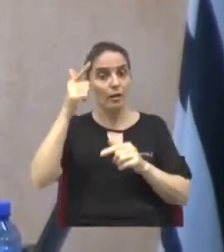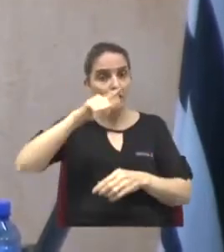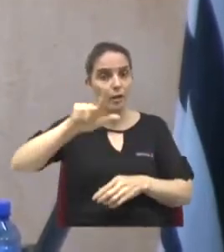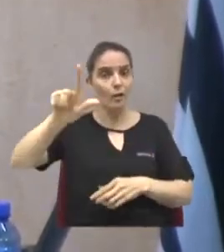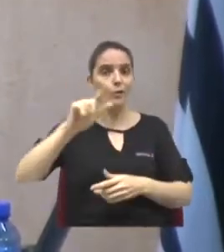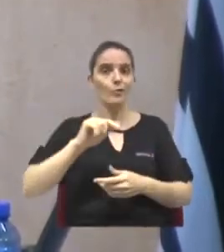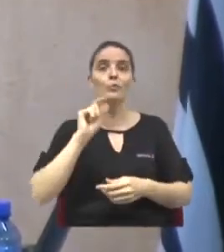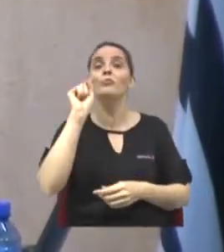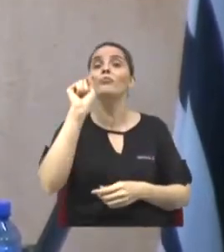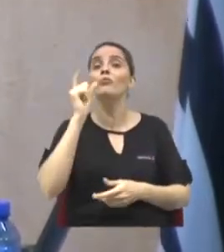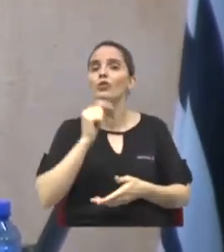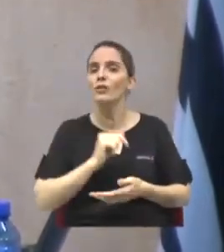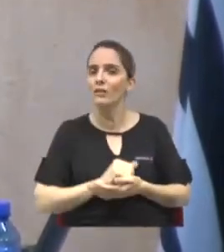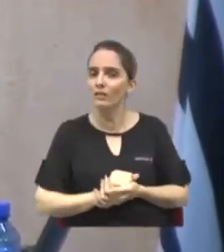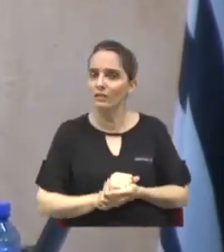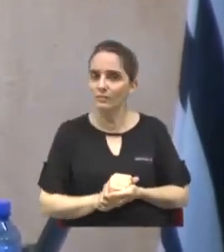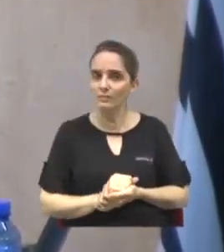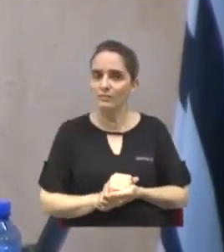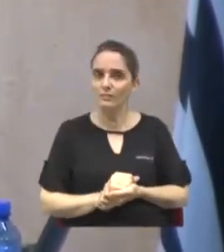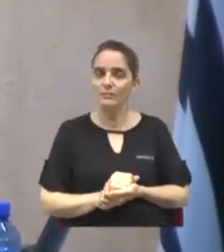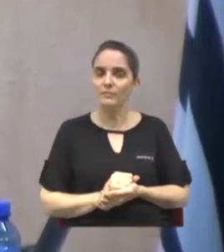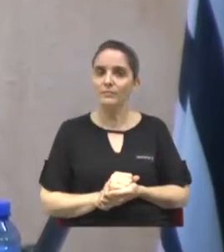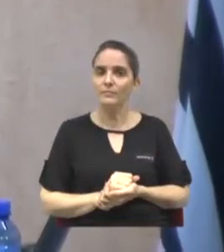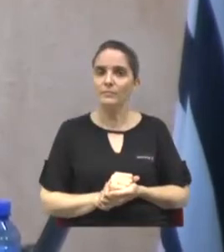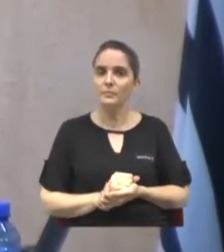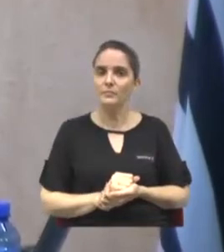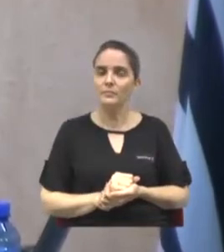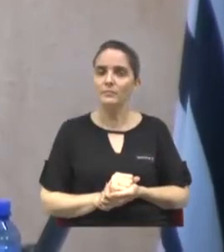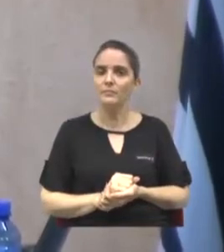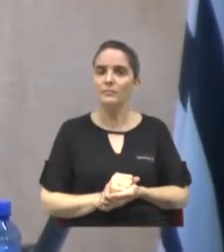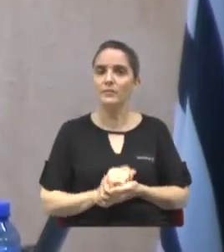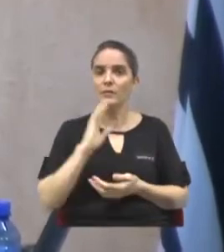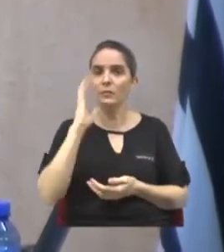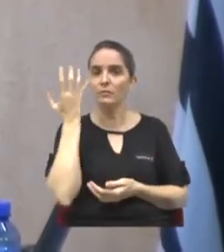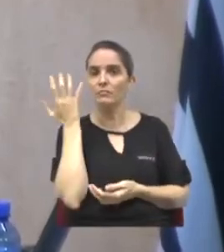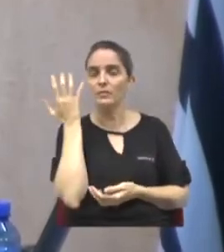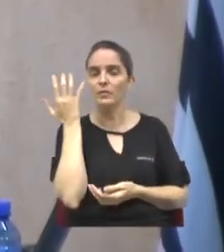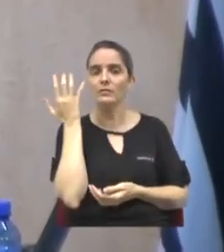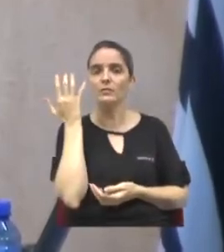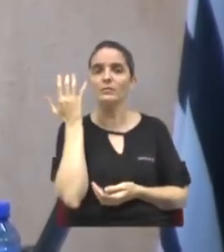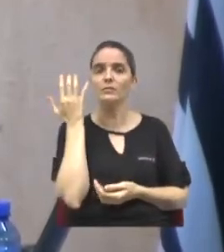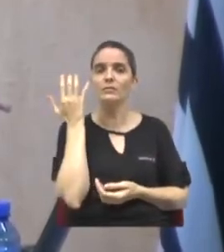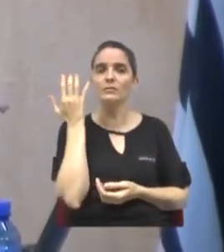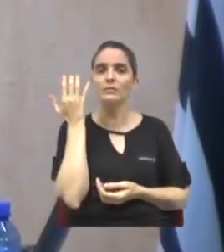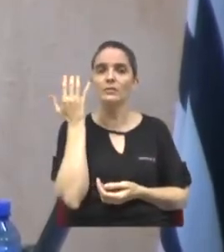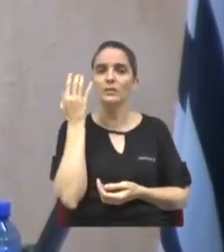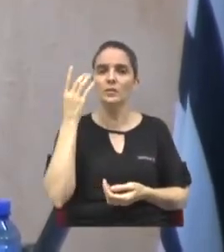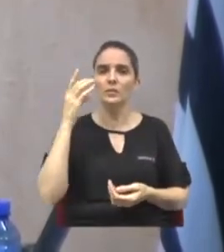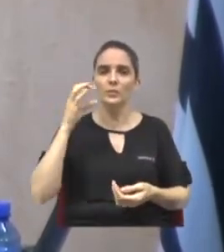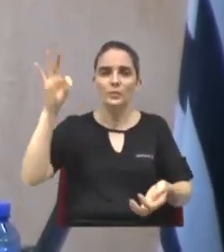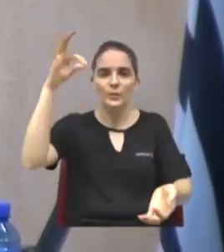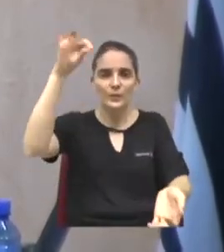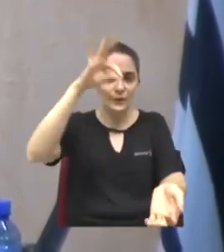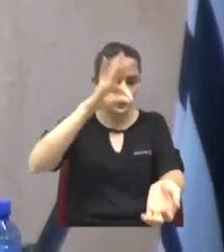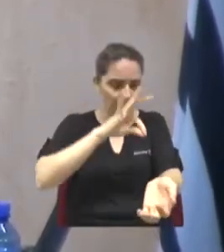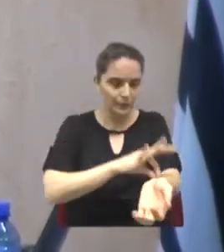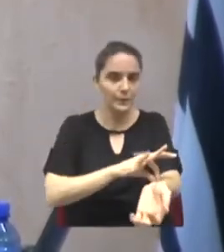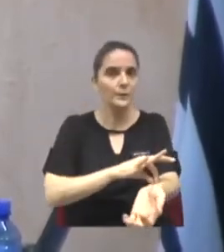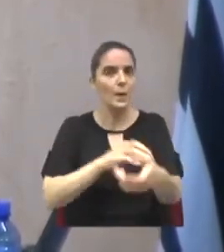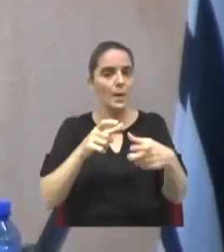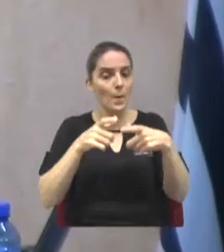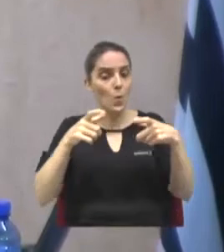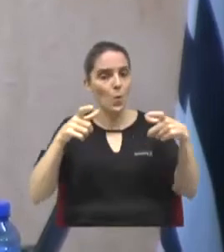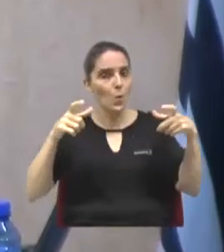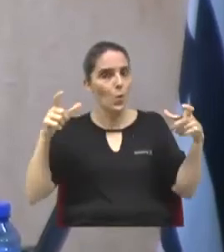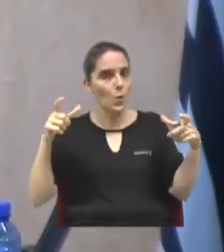é a proliferação, em algumas épocas, de pernilongos, o